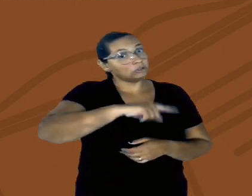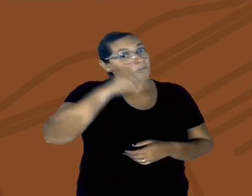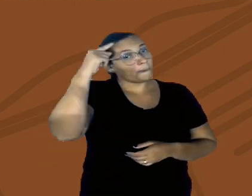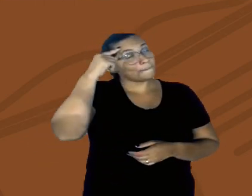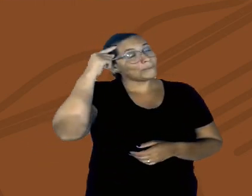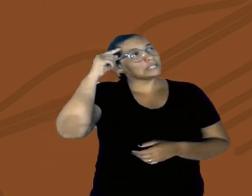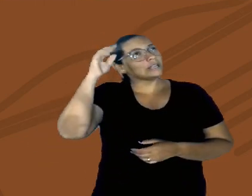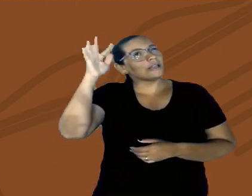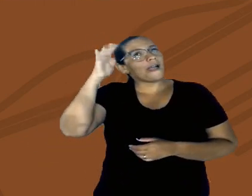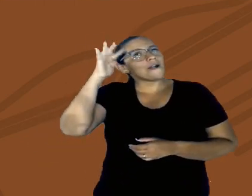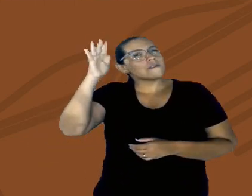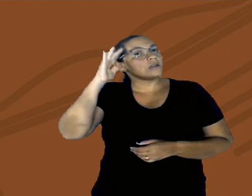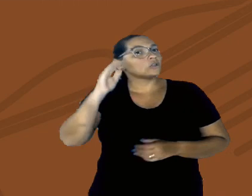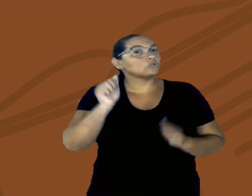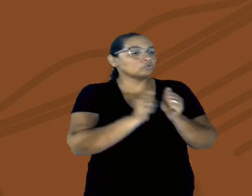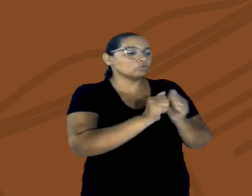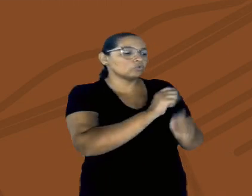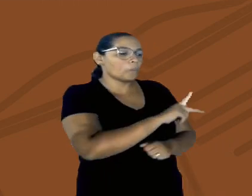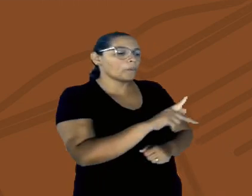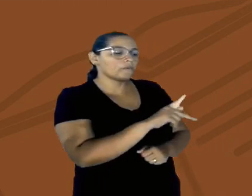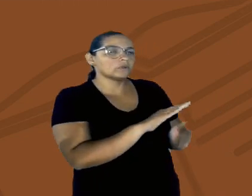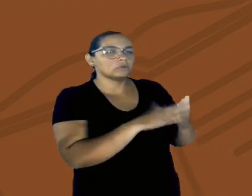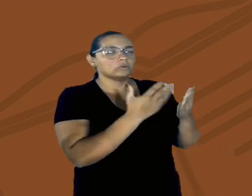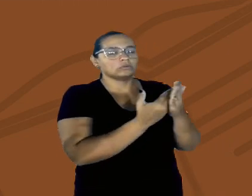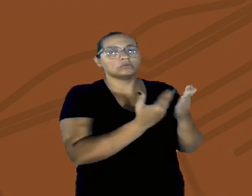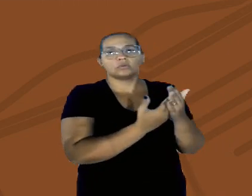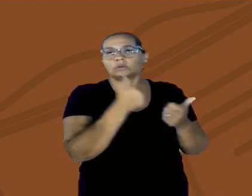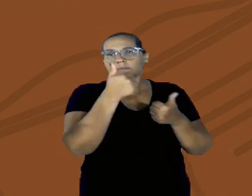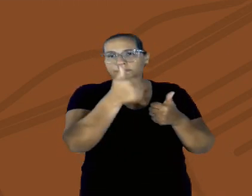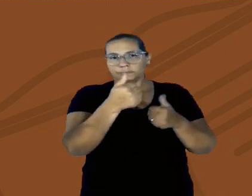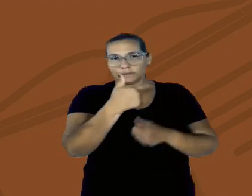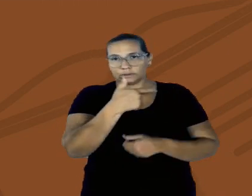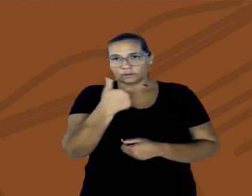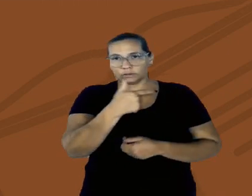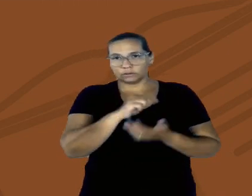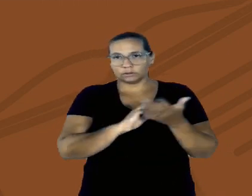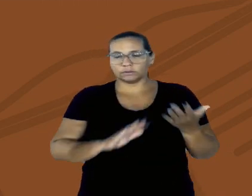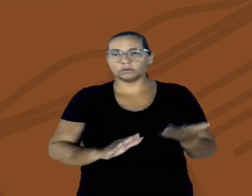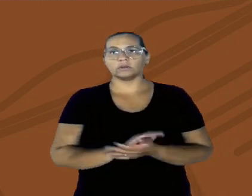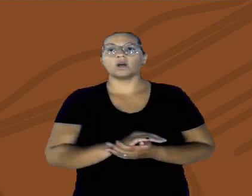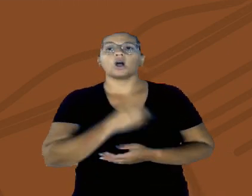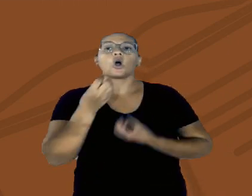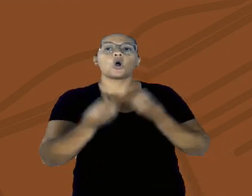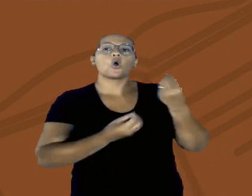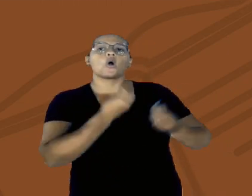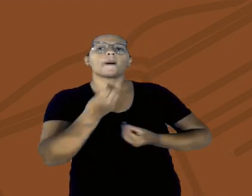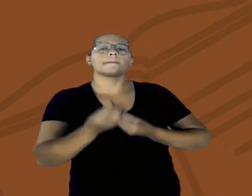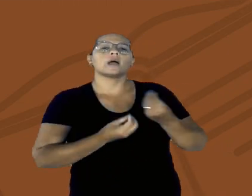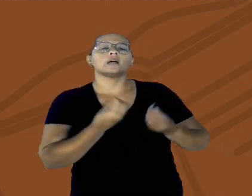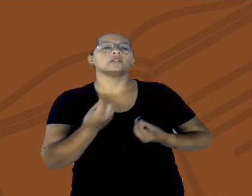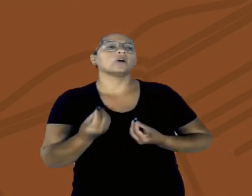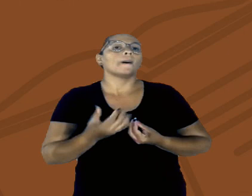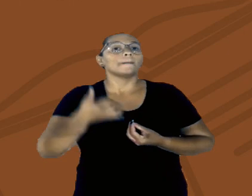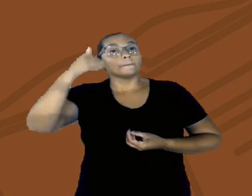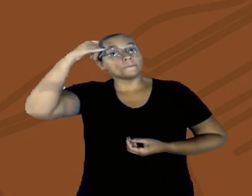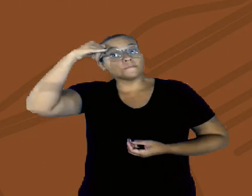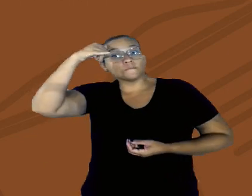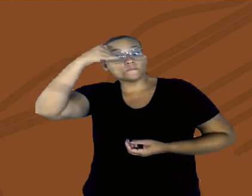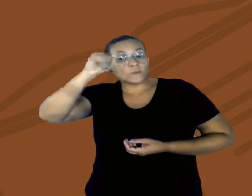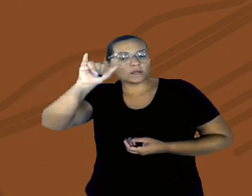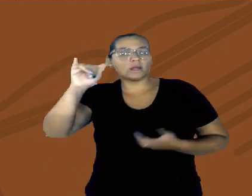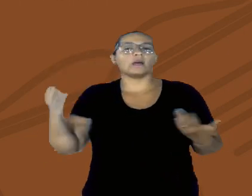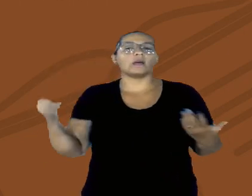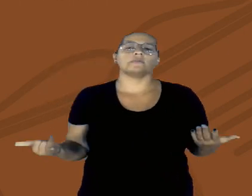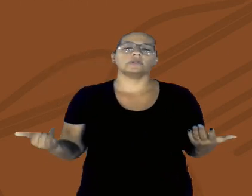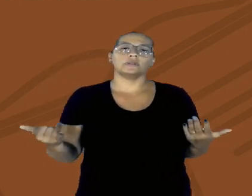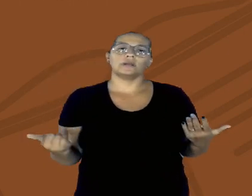seu professor, com a sua professora. 2. Qual a melhor forma de prevenção? A melhor forma de prevenção